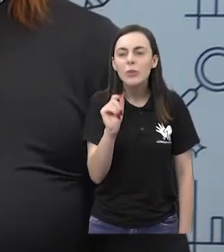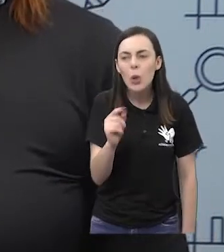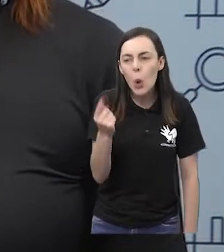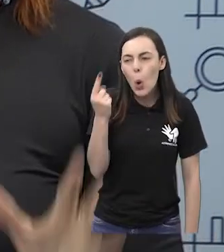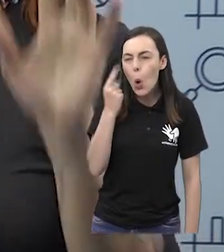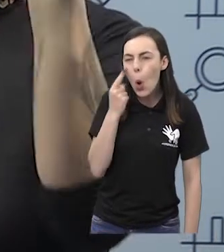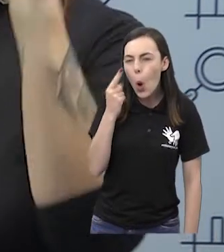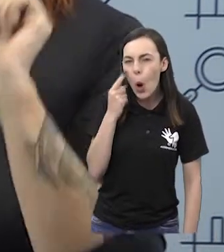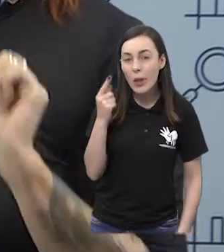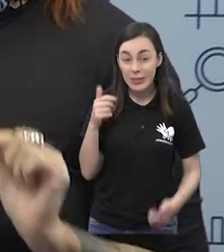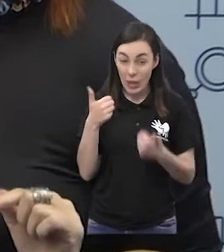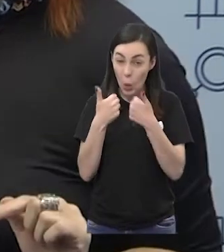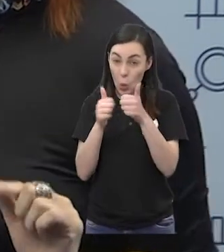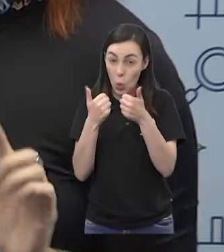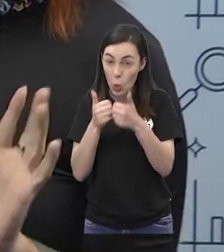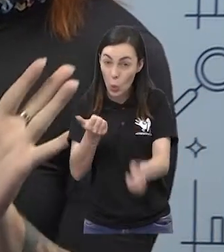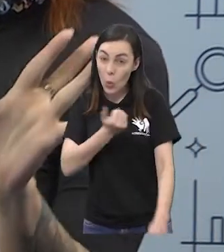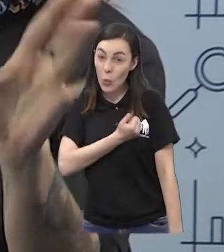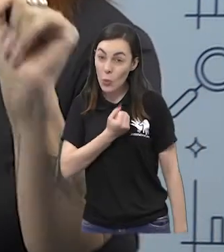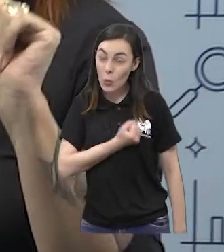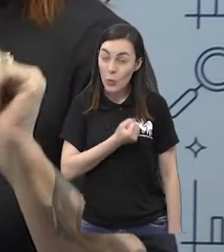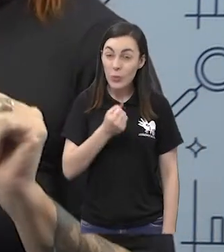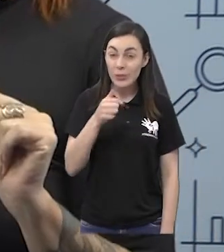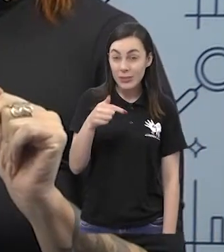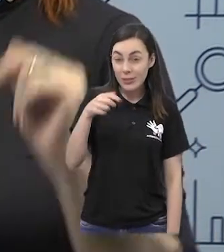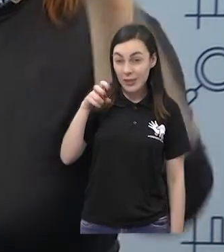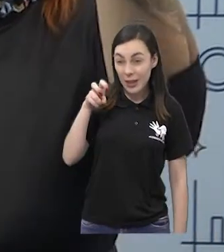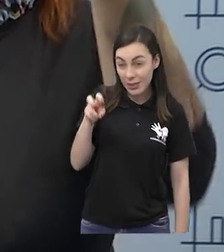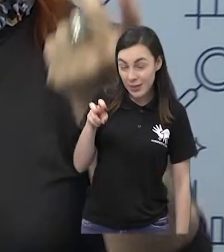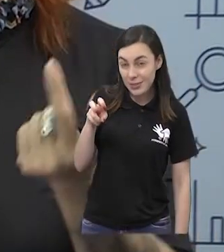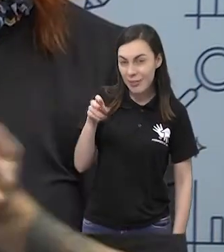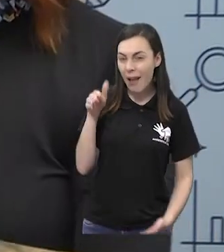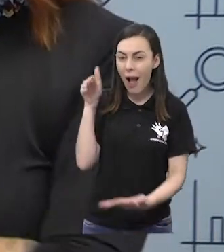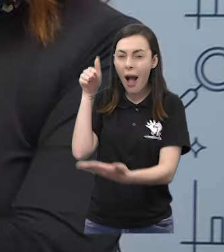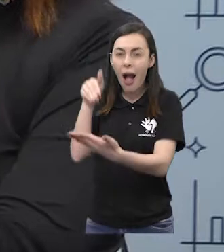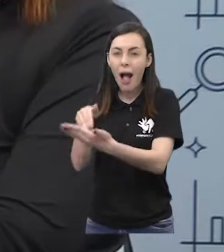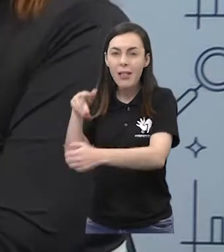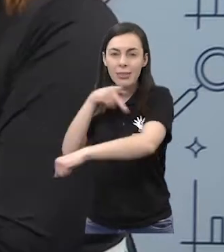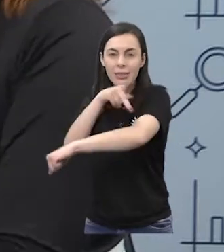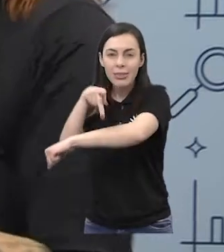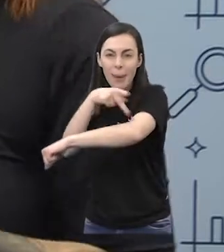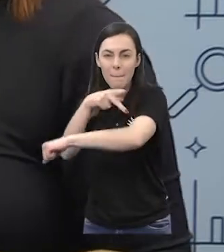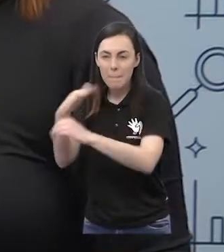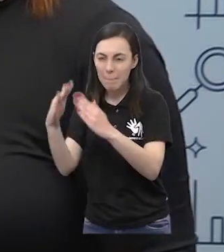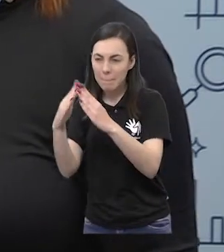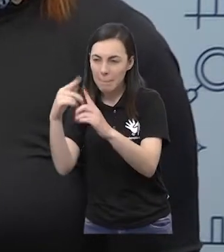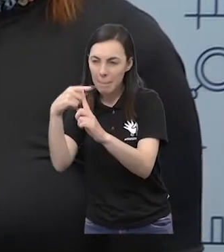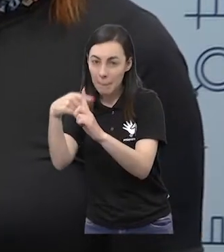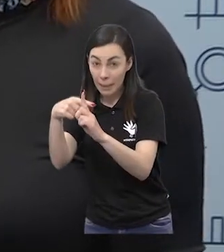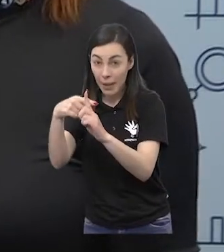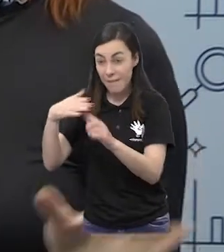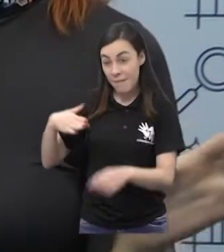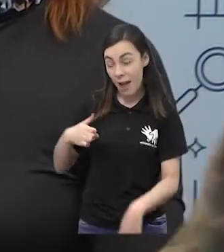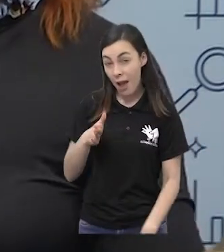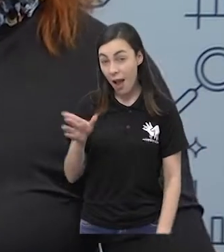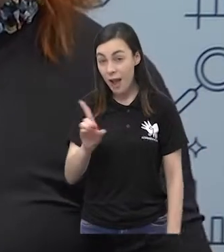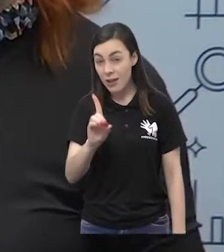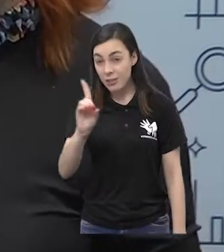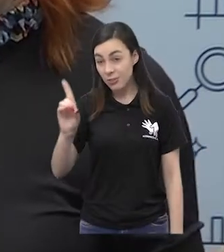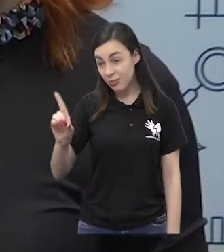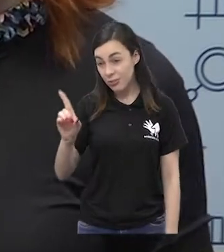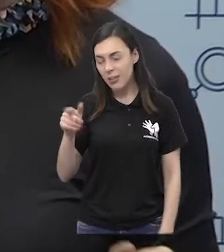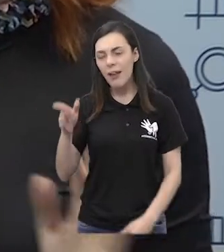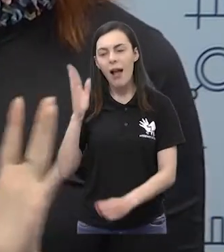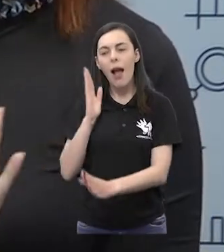assim Tome o bom de número 75 Desça na praça da igreja vire à